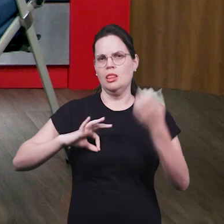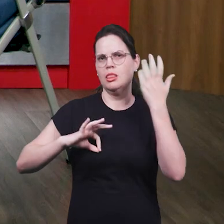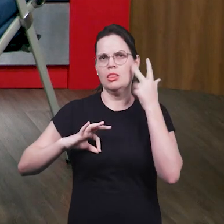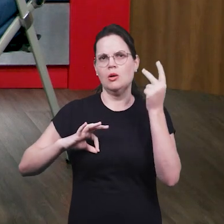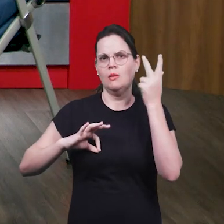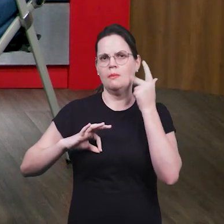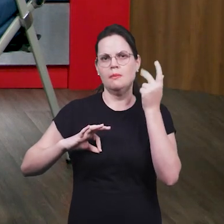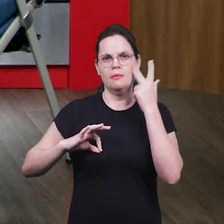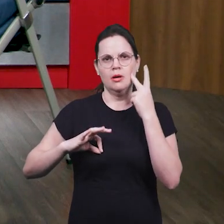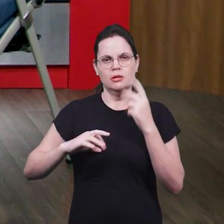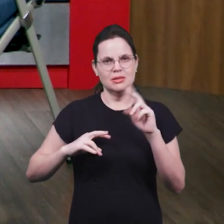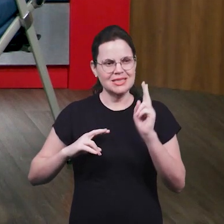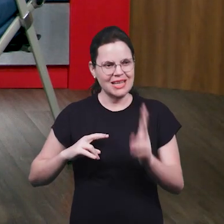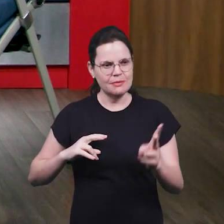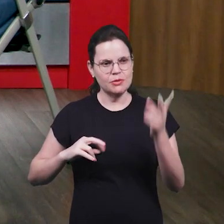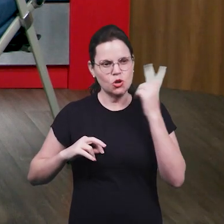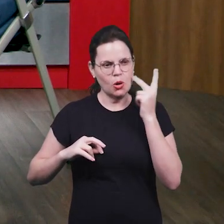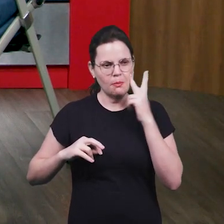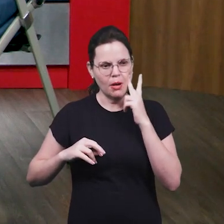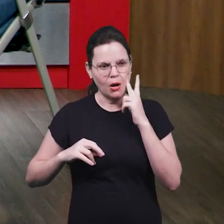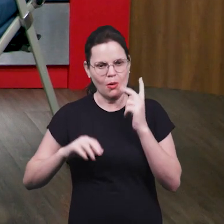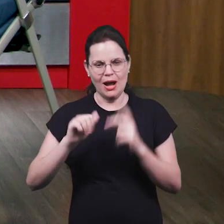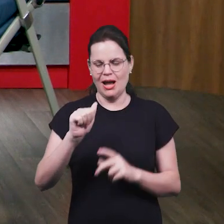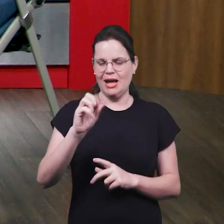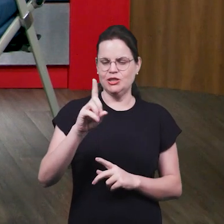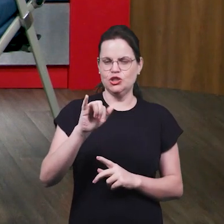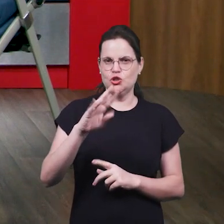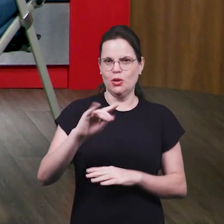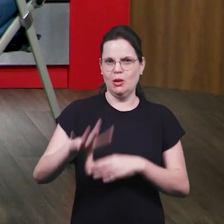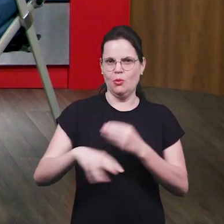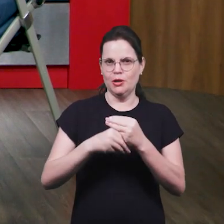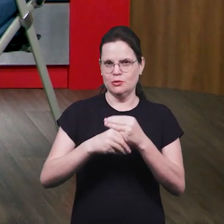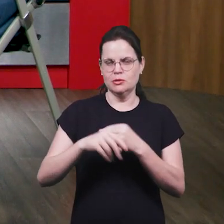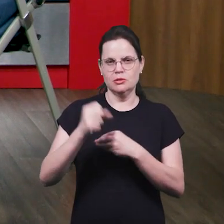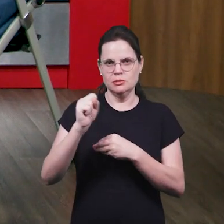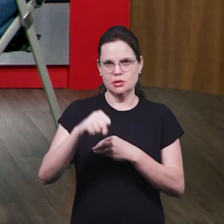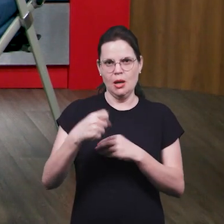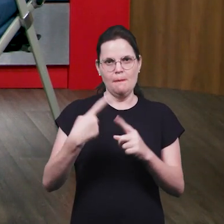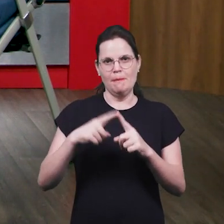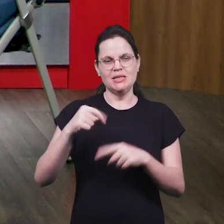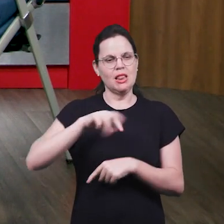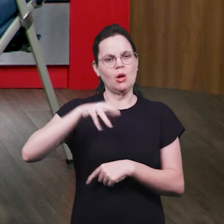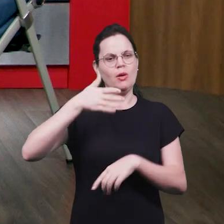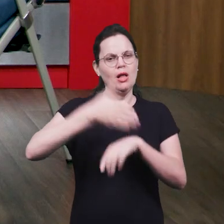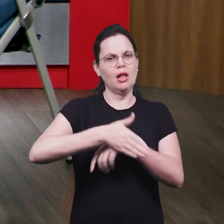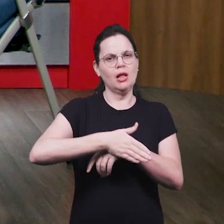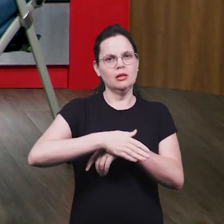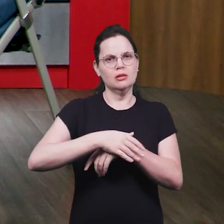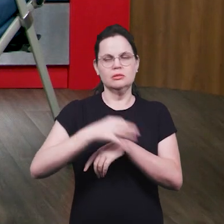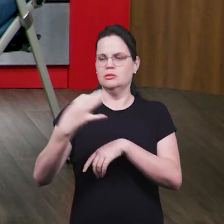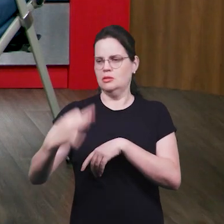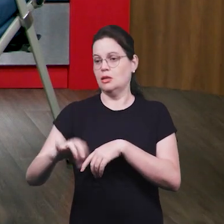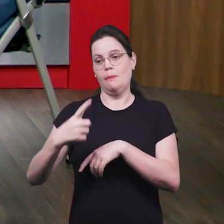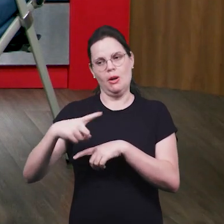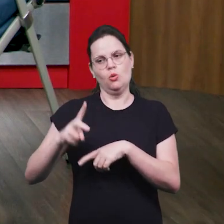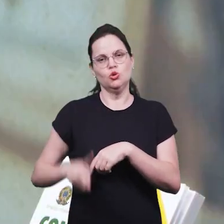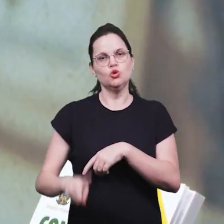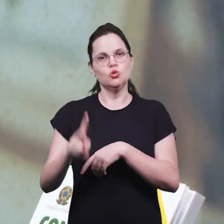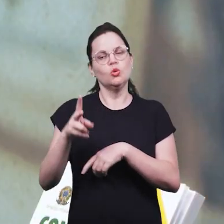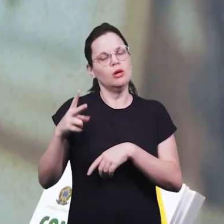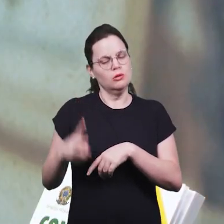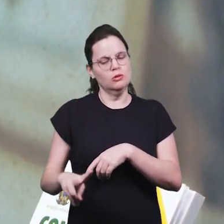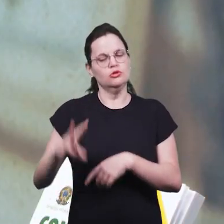aquele adicional, mesmo ela não exercendo, de fato, aquela rotina insalubre que ela exercia anteriormente, correto?